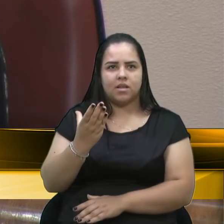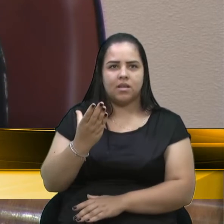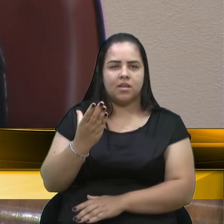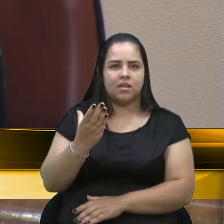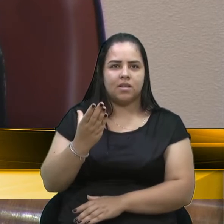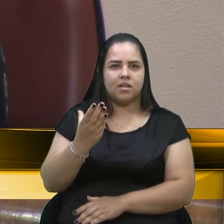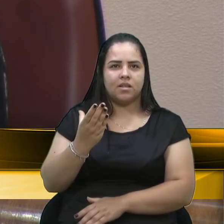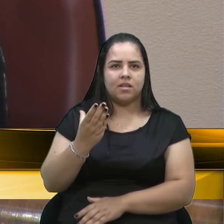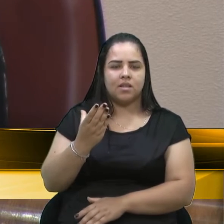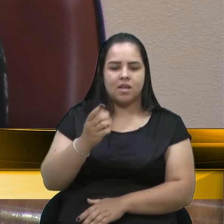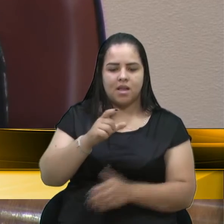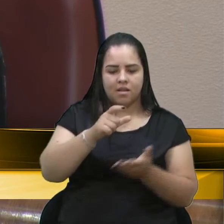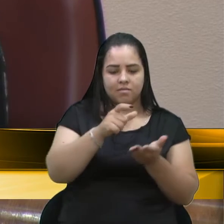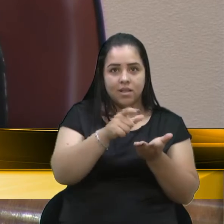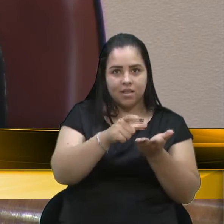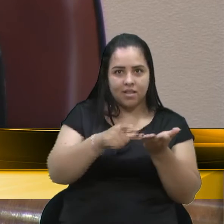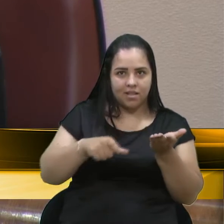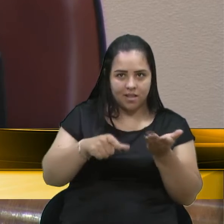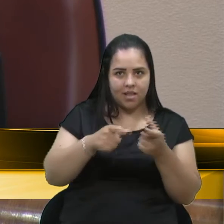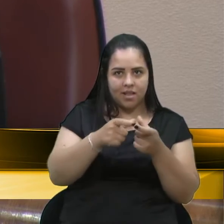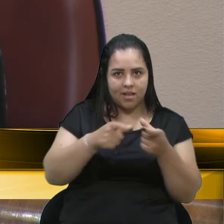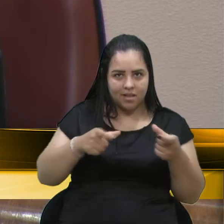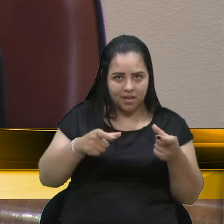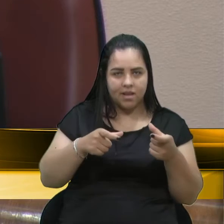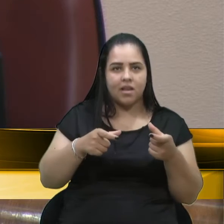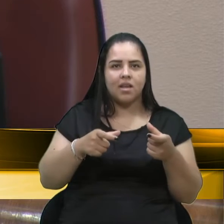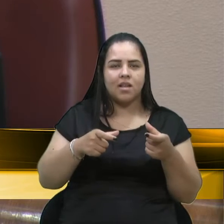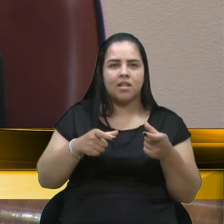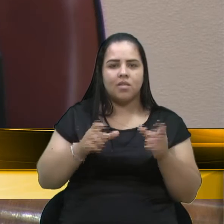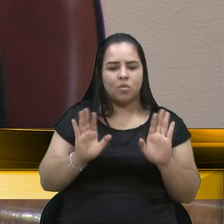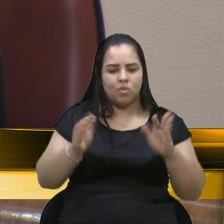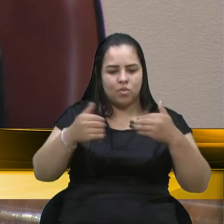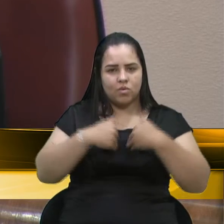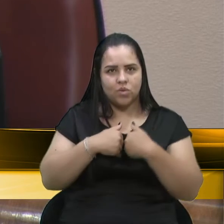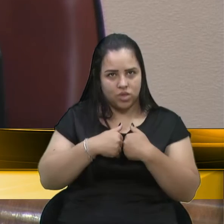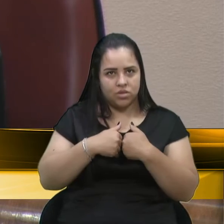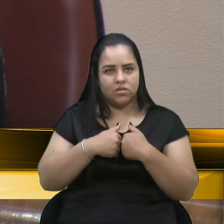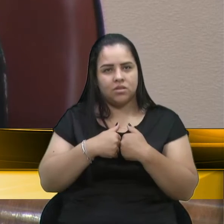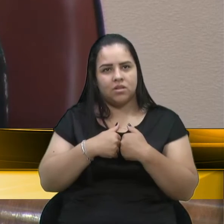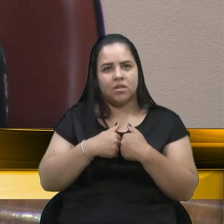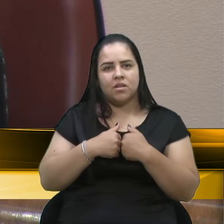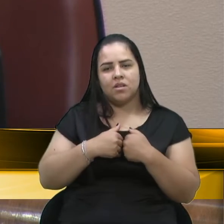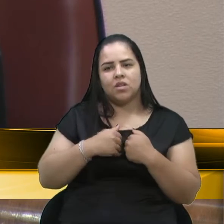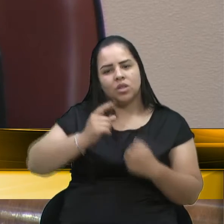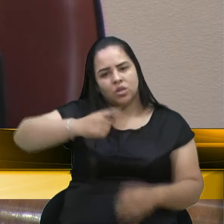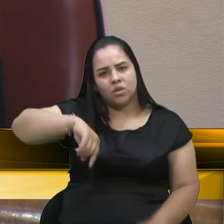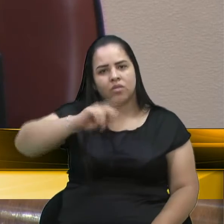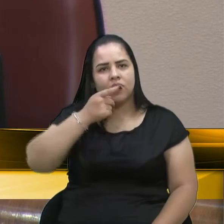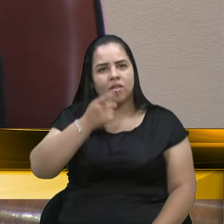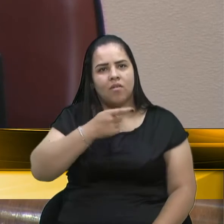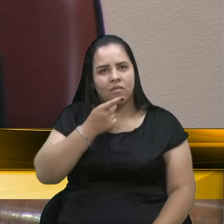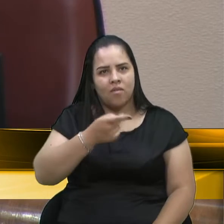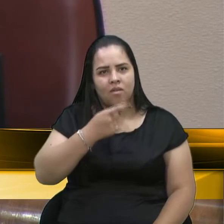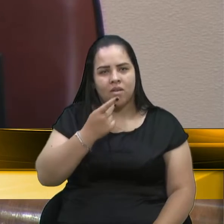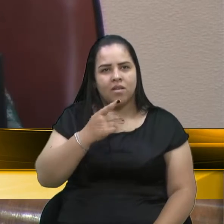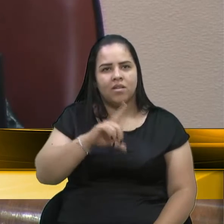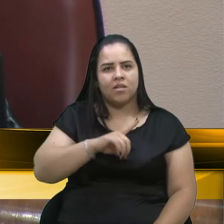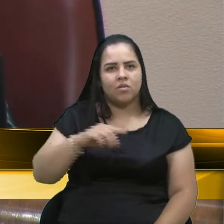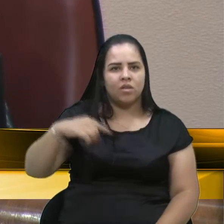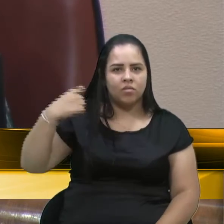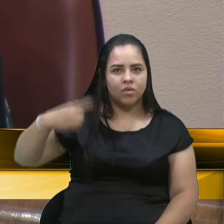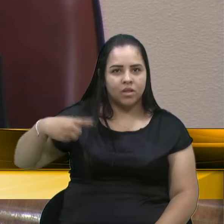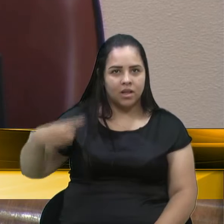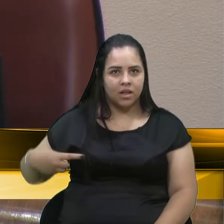significa Carteira de Identificação da Pessoa com Transtorno do Espectro Autista, e a gente fazia referência, tu falava agora do deputado Nerio Carteiro,